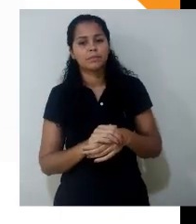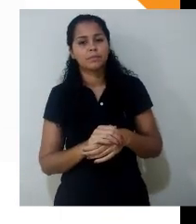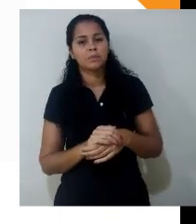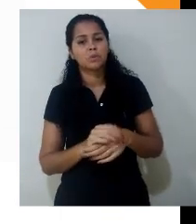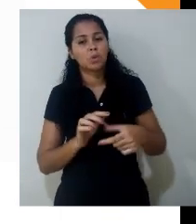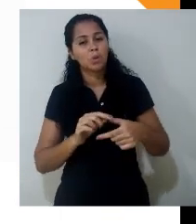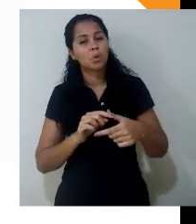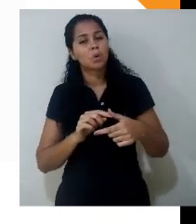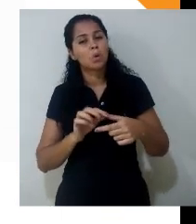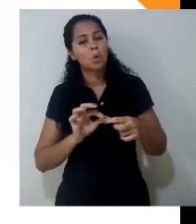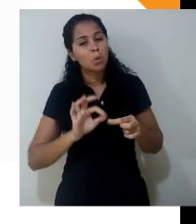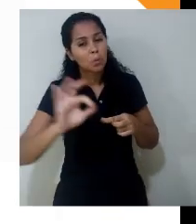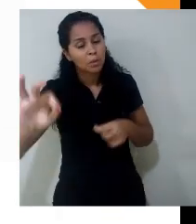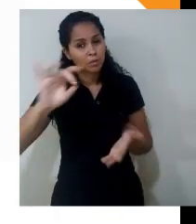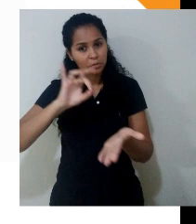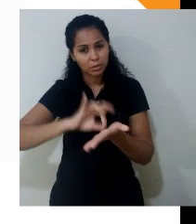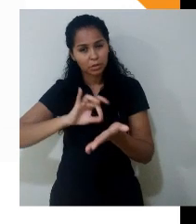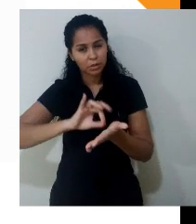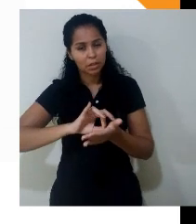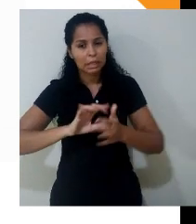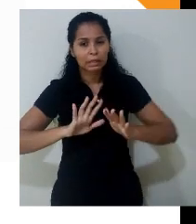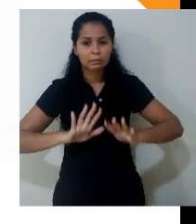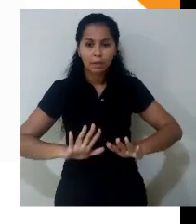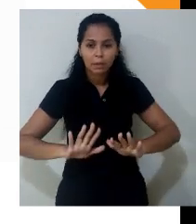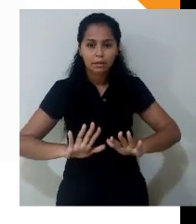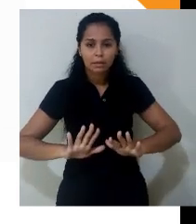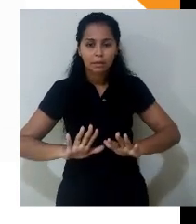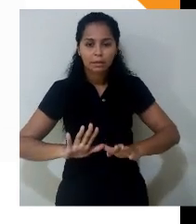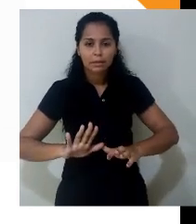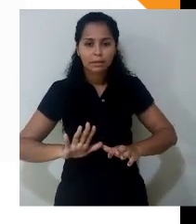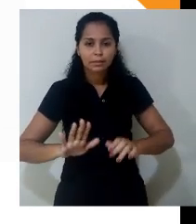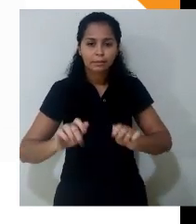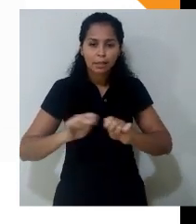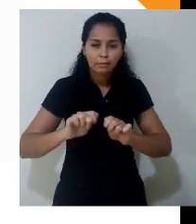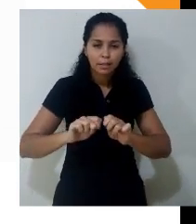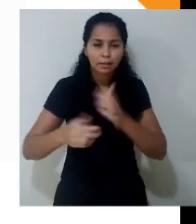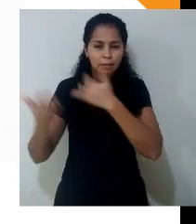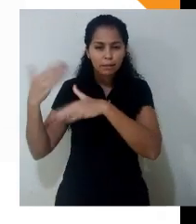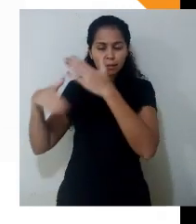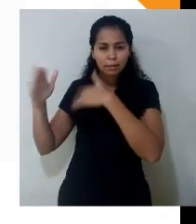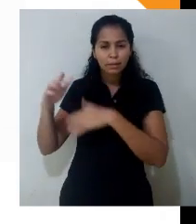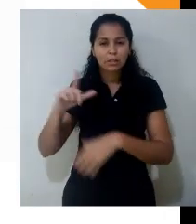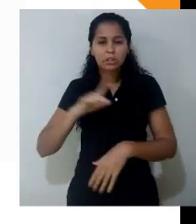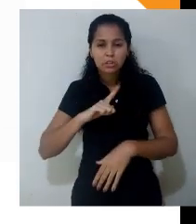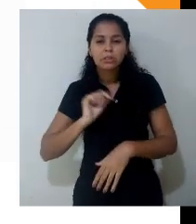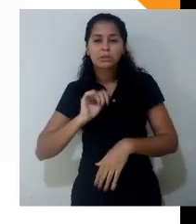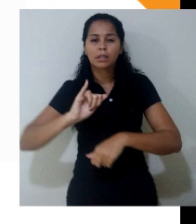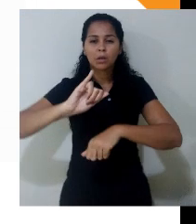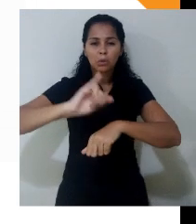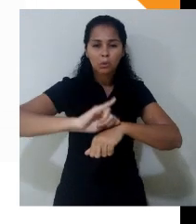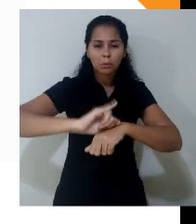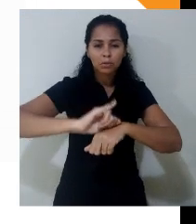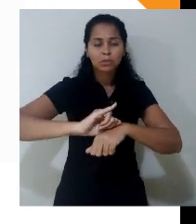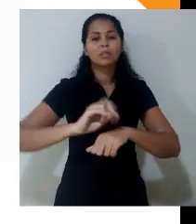real. Só que, como a gente estava fazendo das outras vezes, eu tinha um objeto